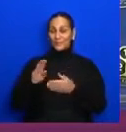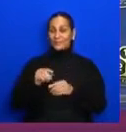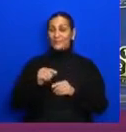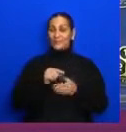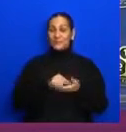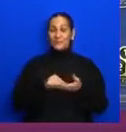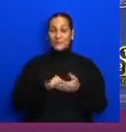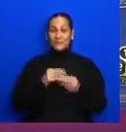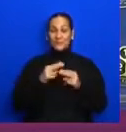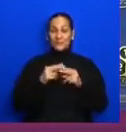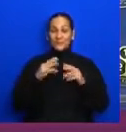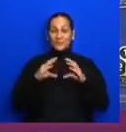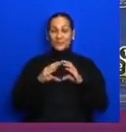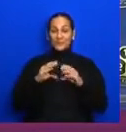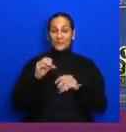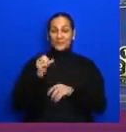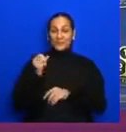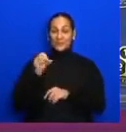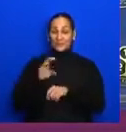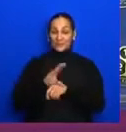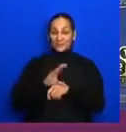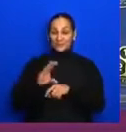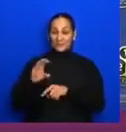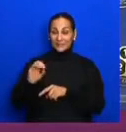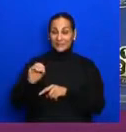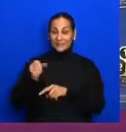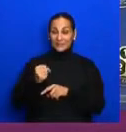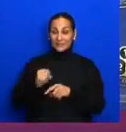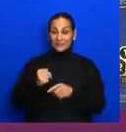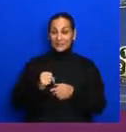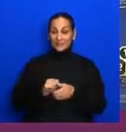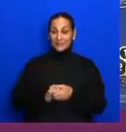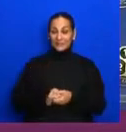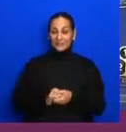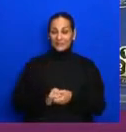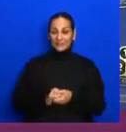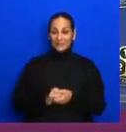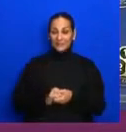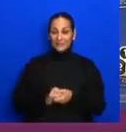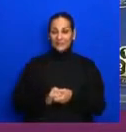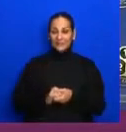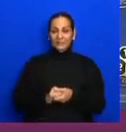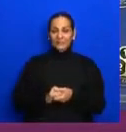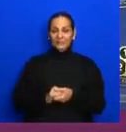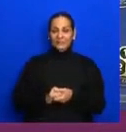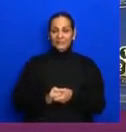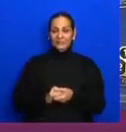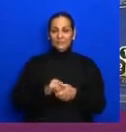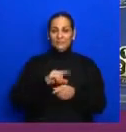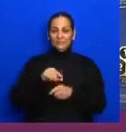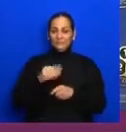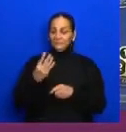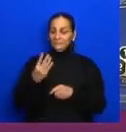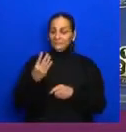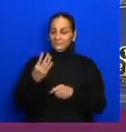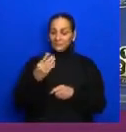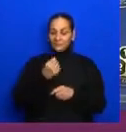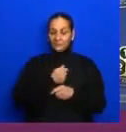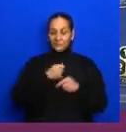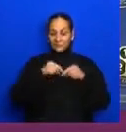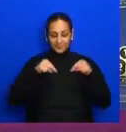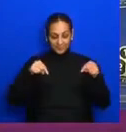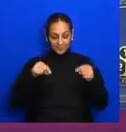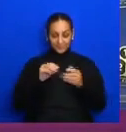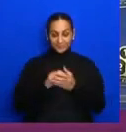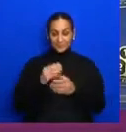loterias Caixa. Bola cinza 08. Cinza 08. Foram sorteados 4 números.